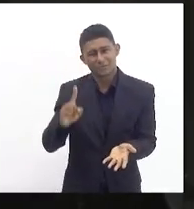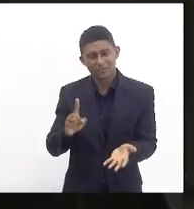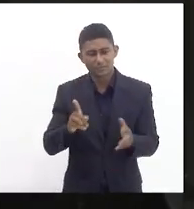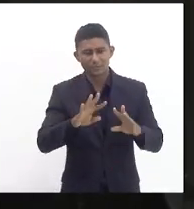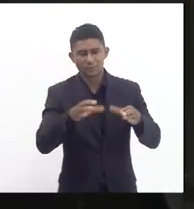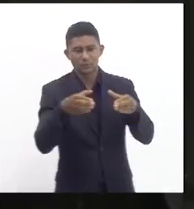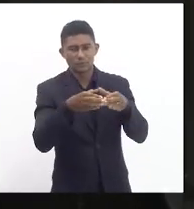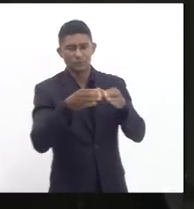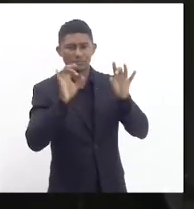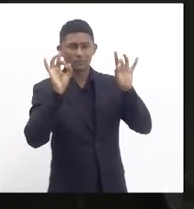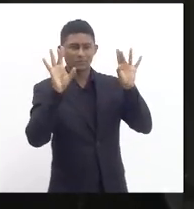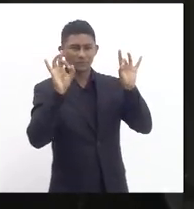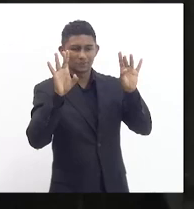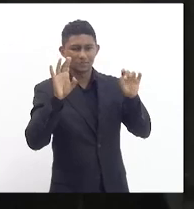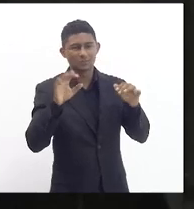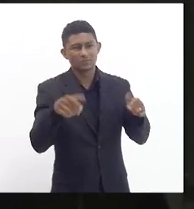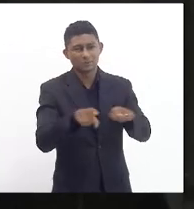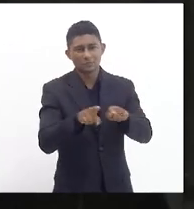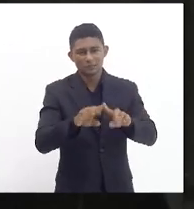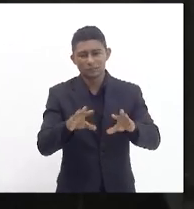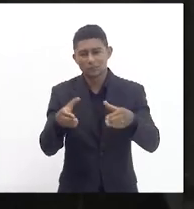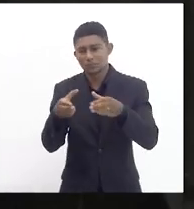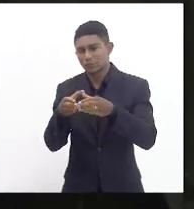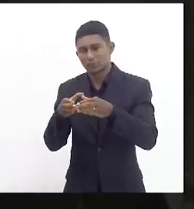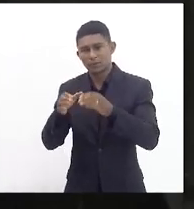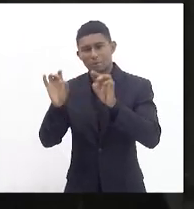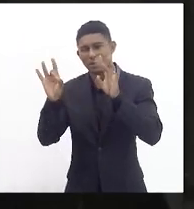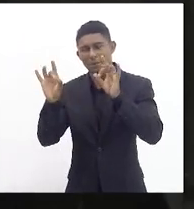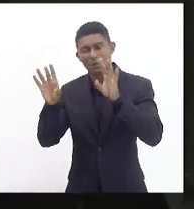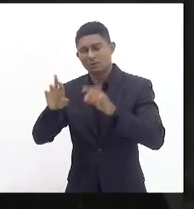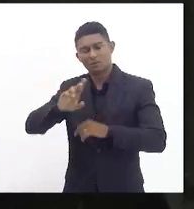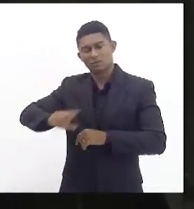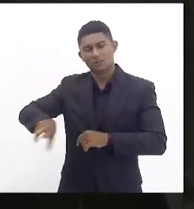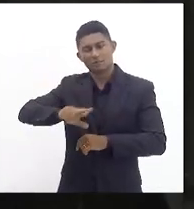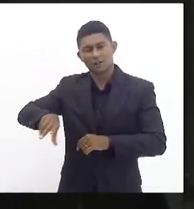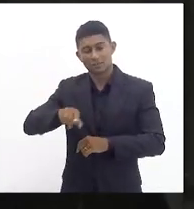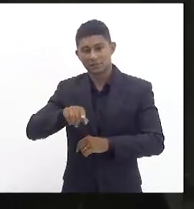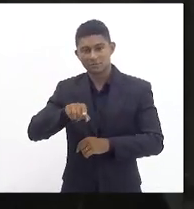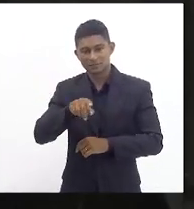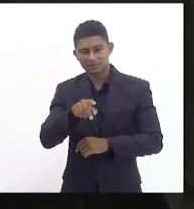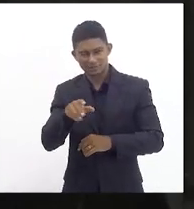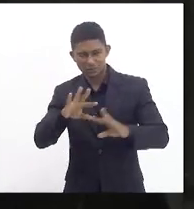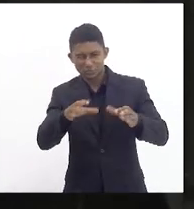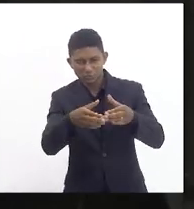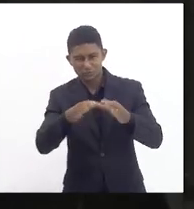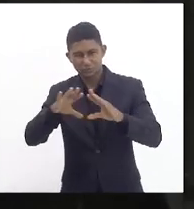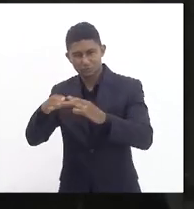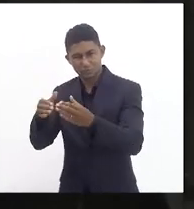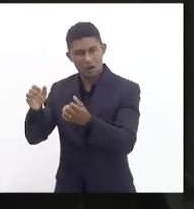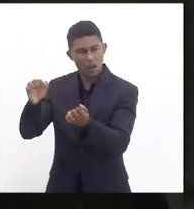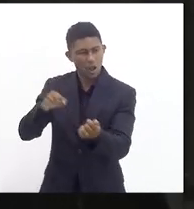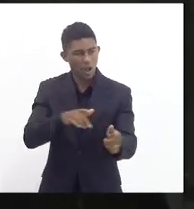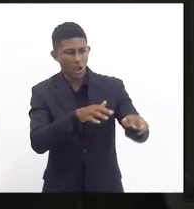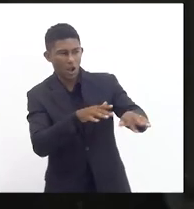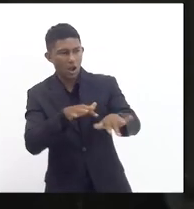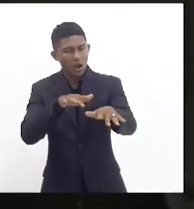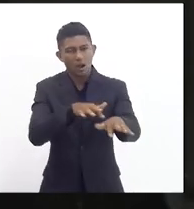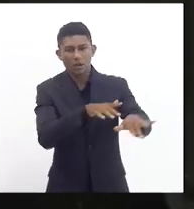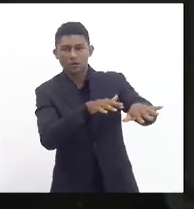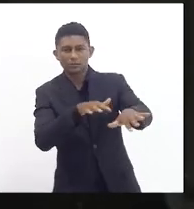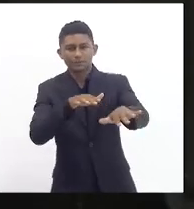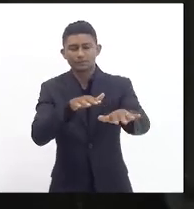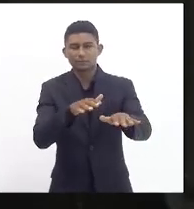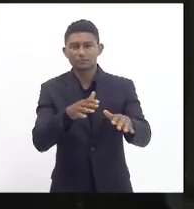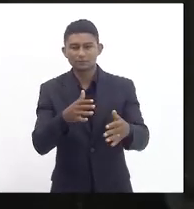especial e o grupo não especial que desfilaram na passarela, mas diria para com